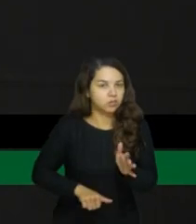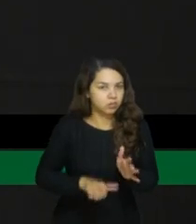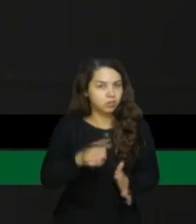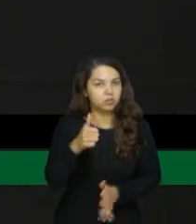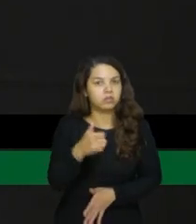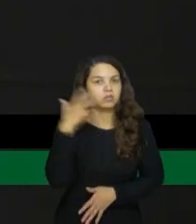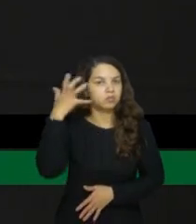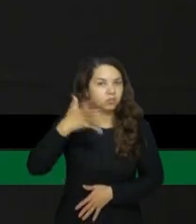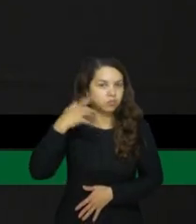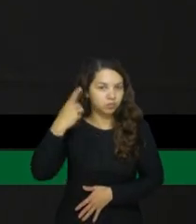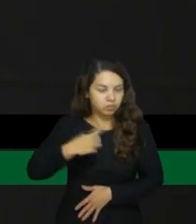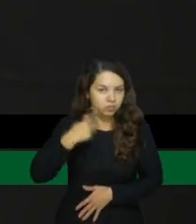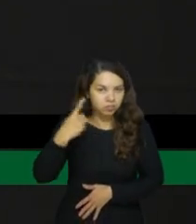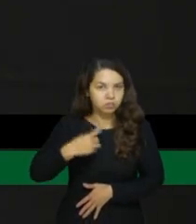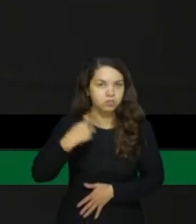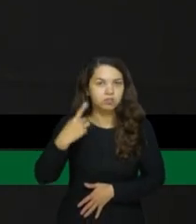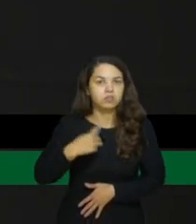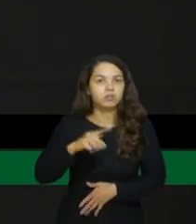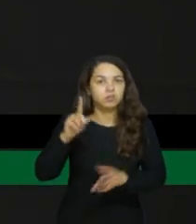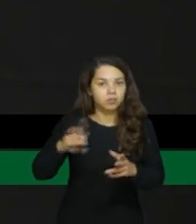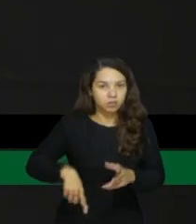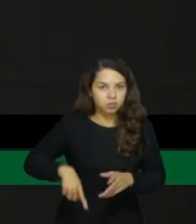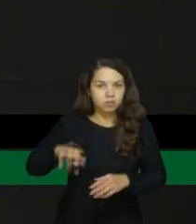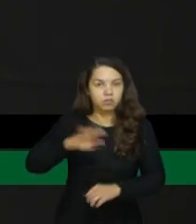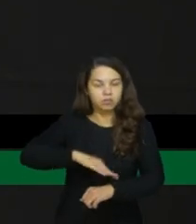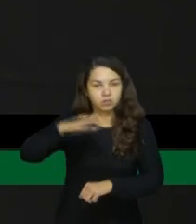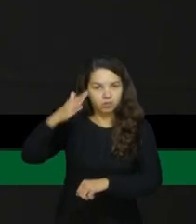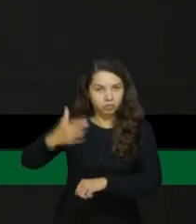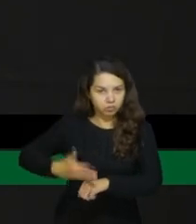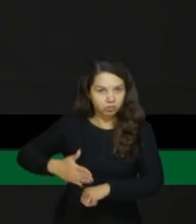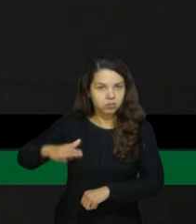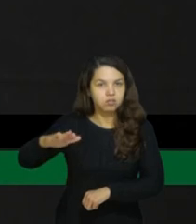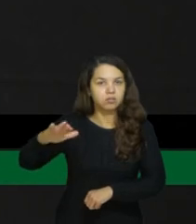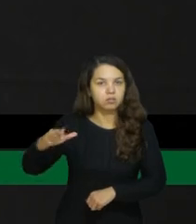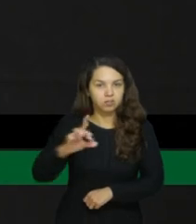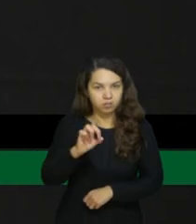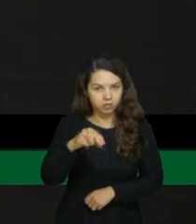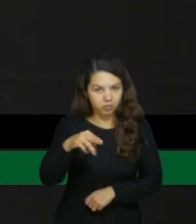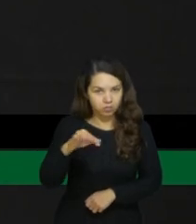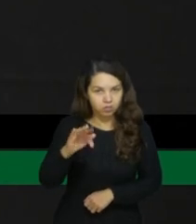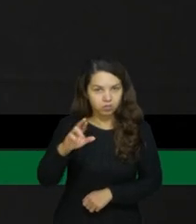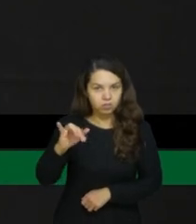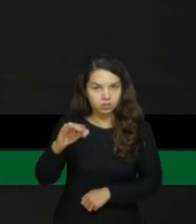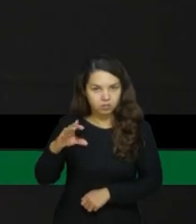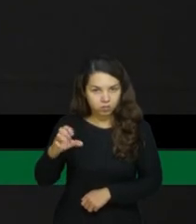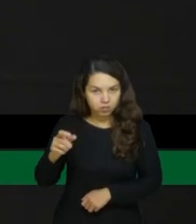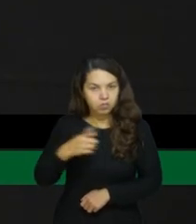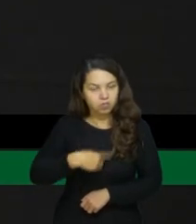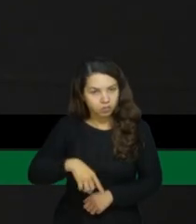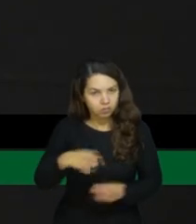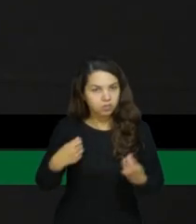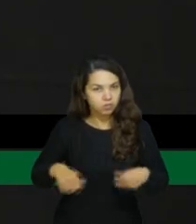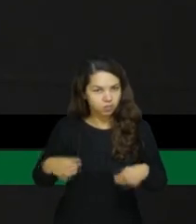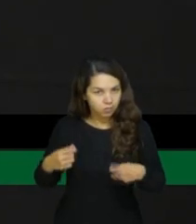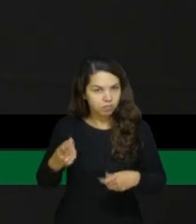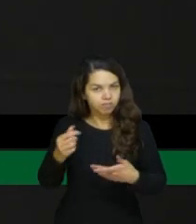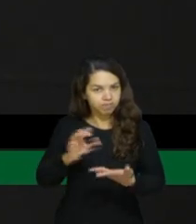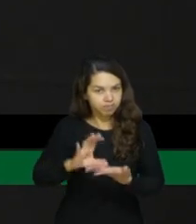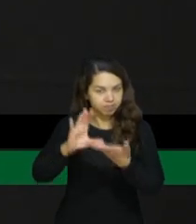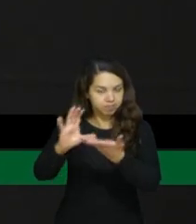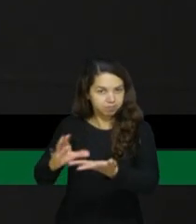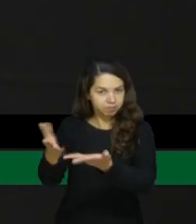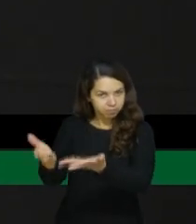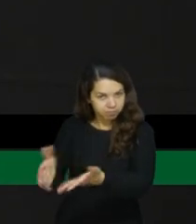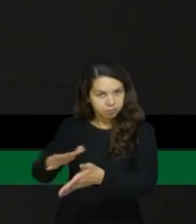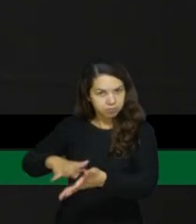deputado estadual foi falando da Serra Dona Francisca. A gente precisa que investimentos sejam feitos ali. E o